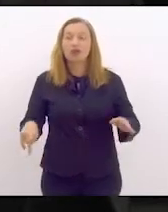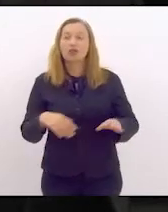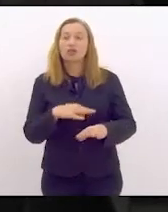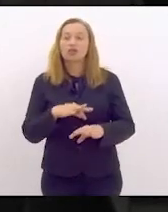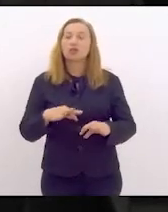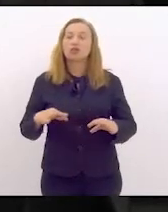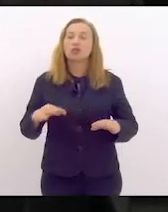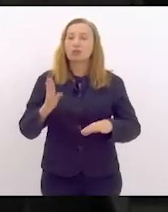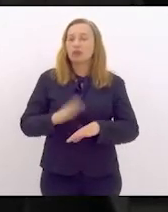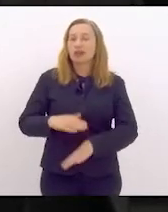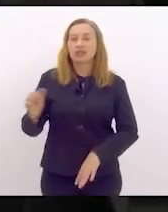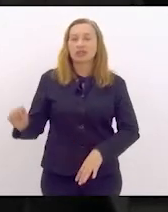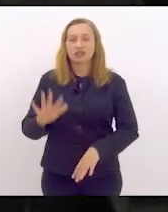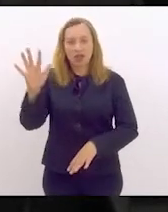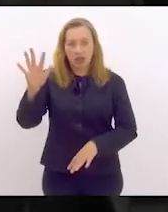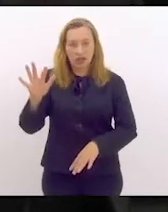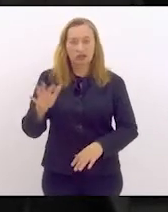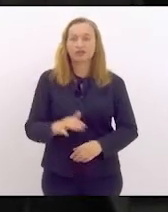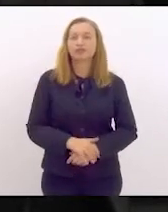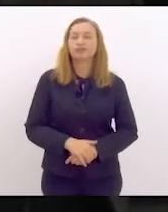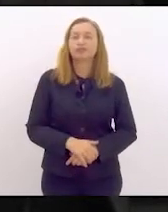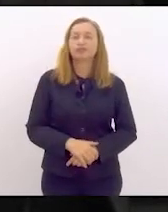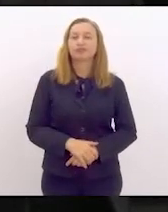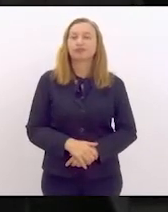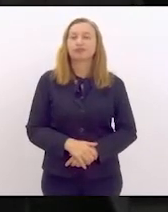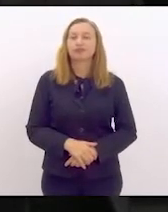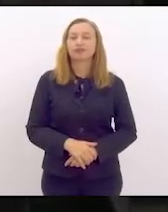caro. O medicamento